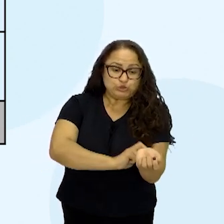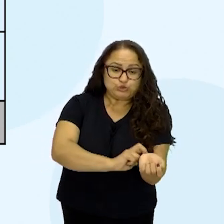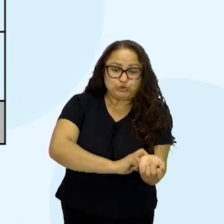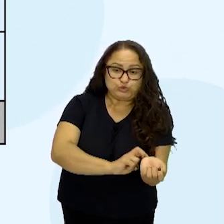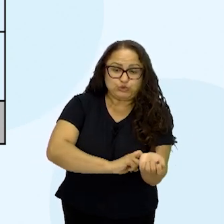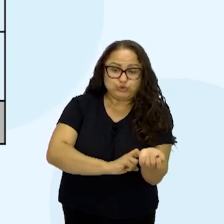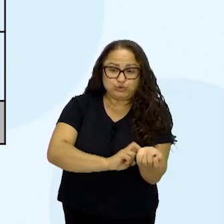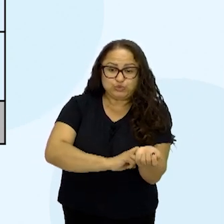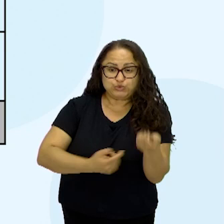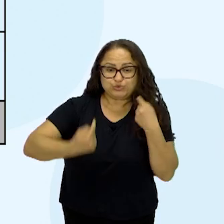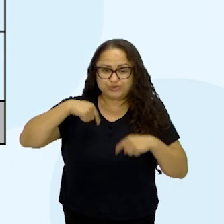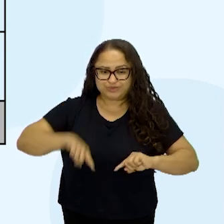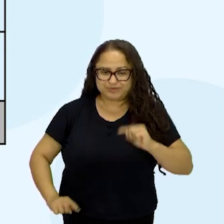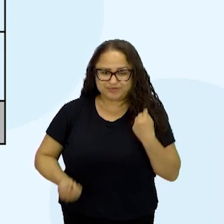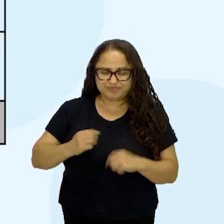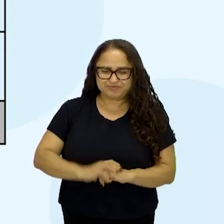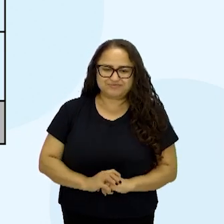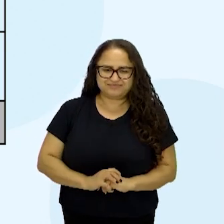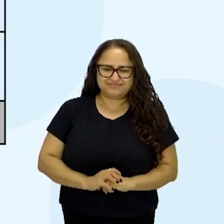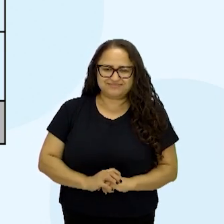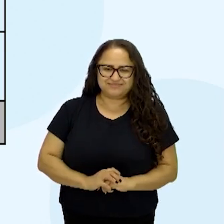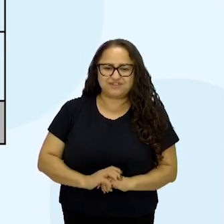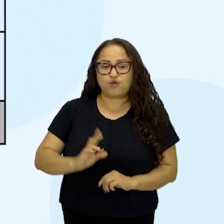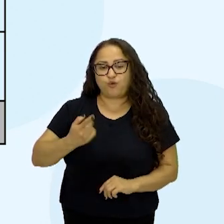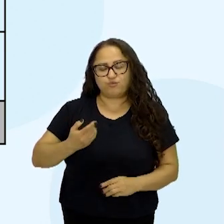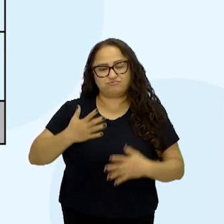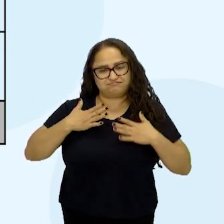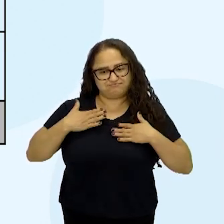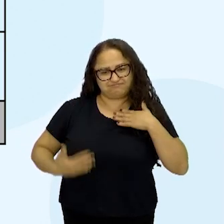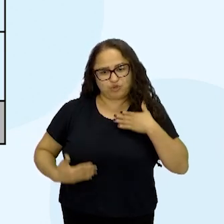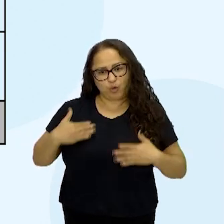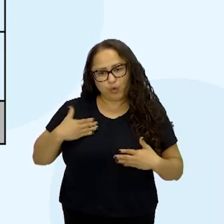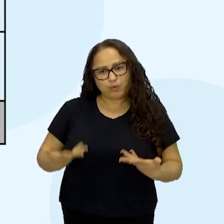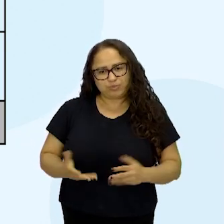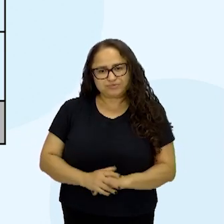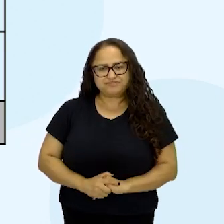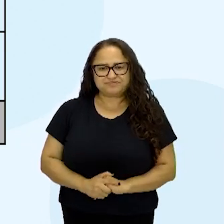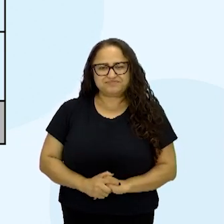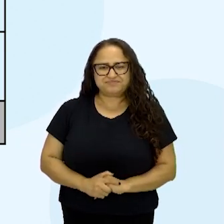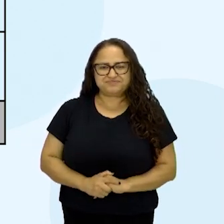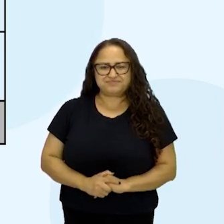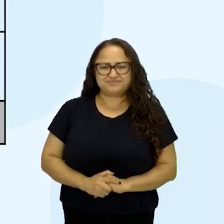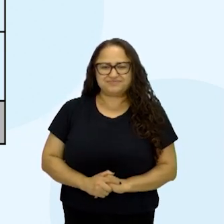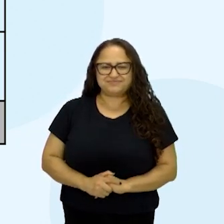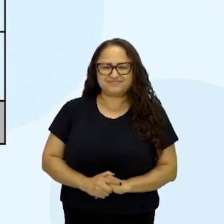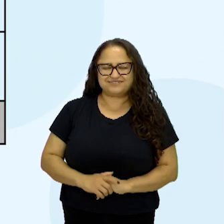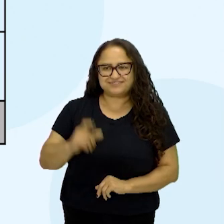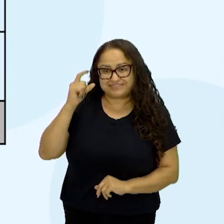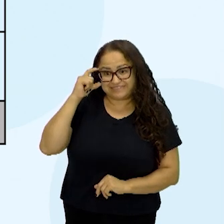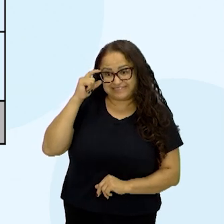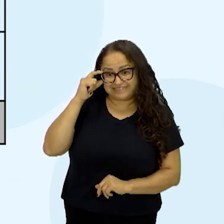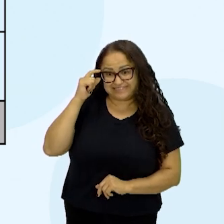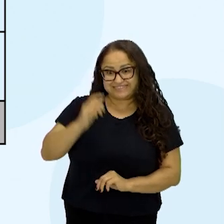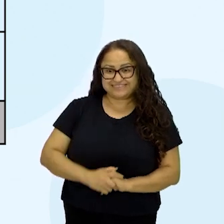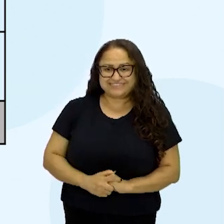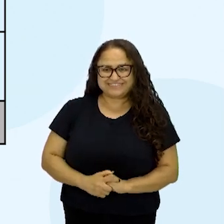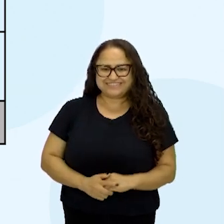system, nervous system, organs. organs. Nice. Então, óculos,